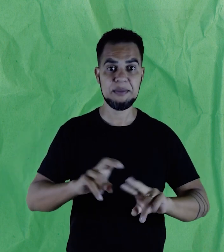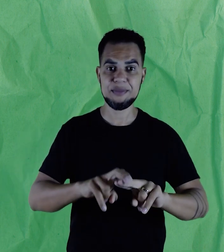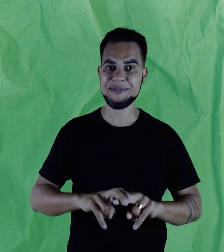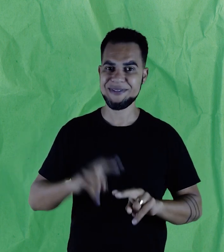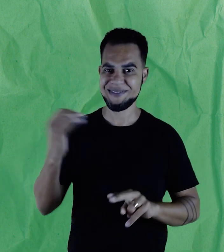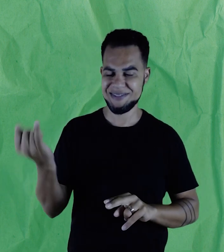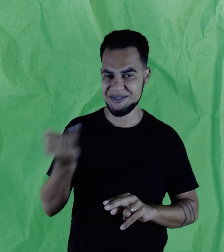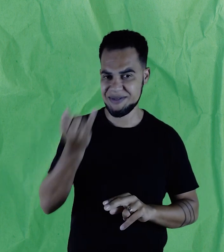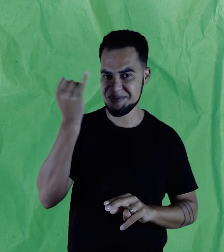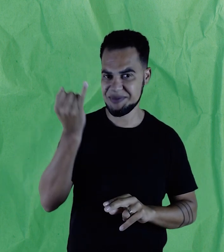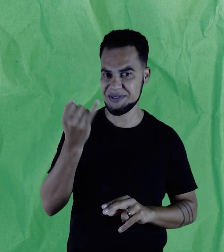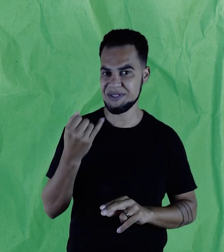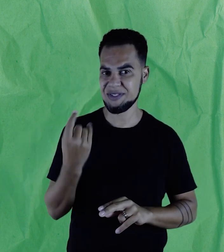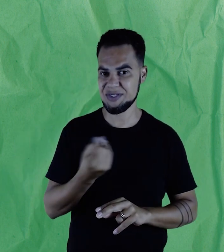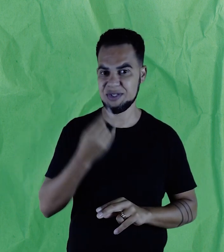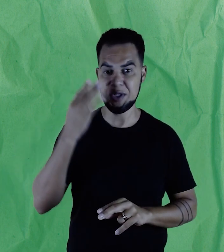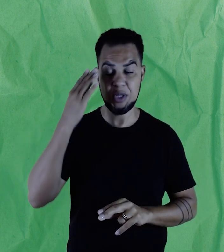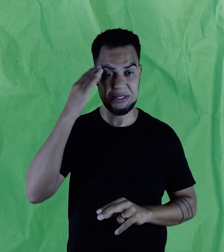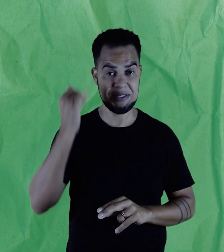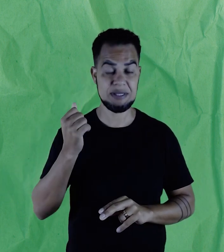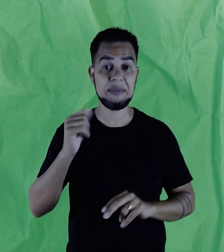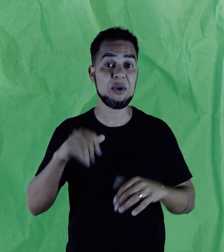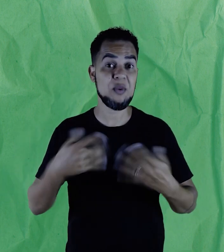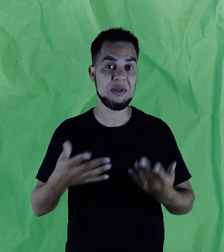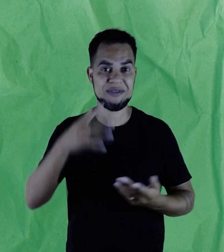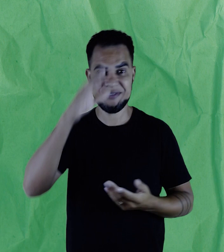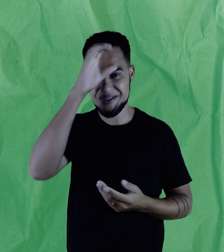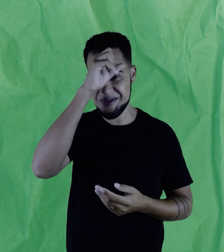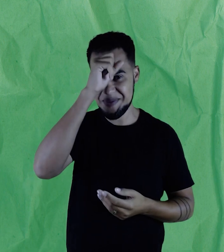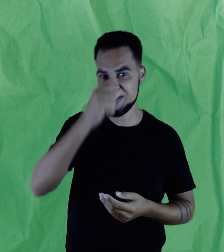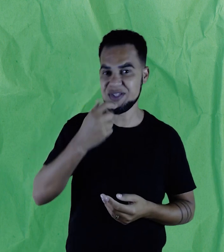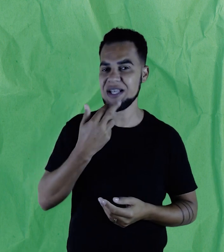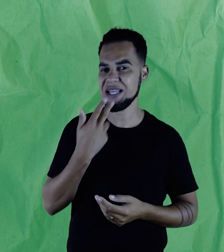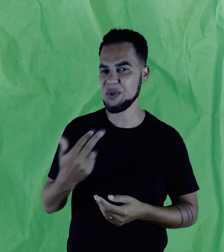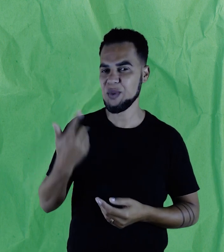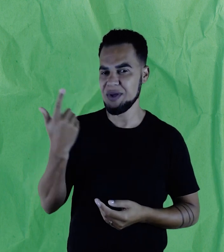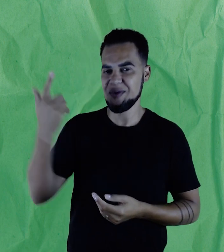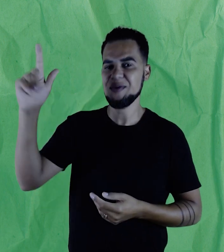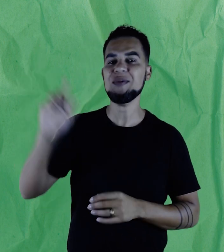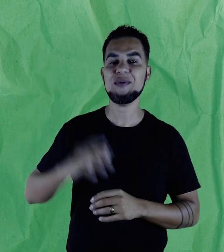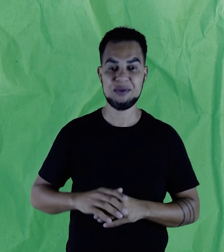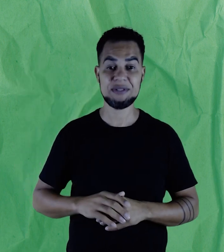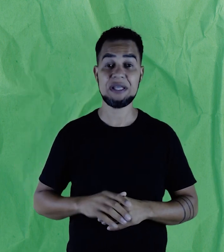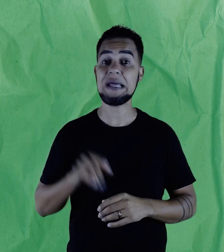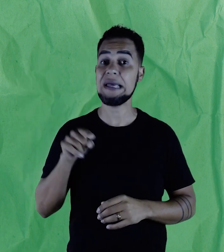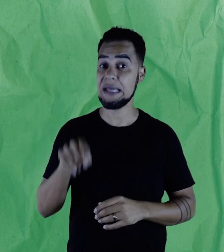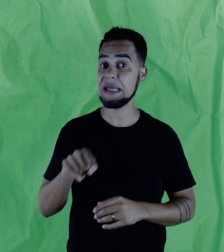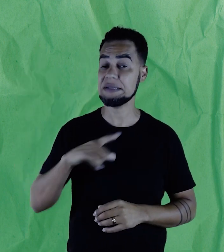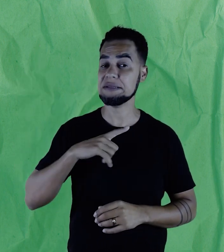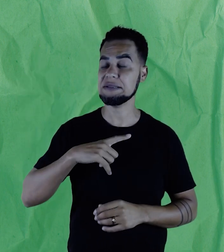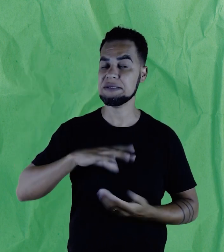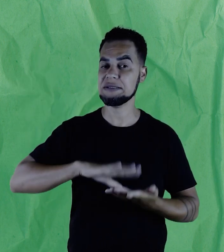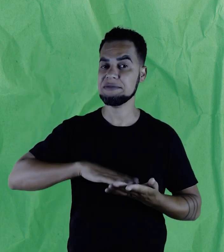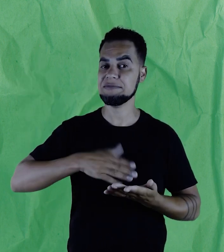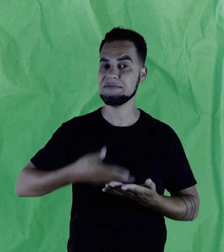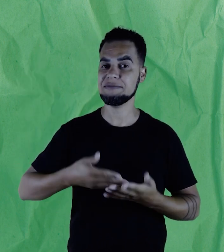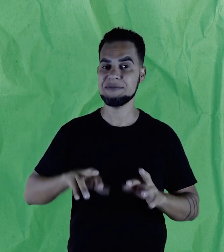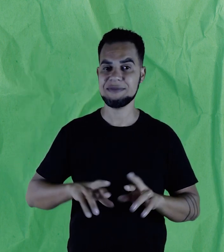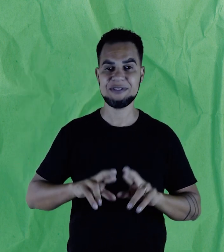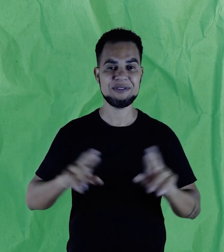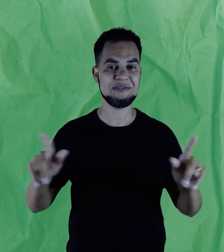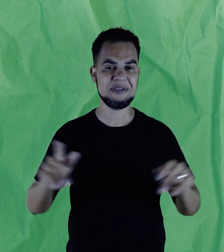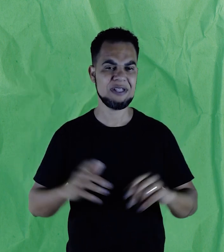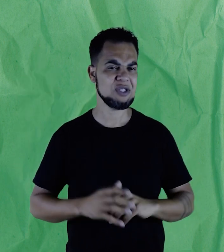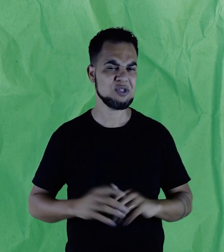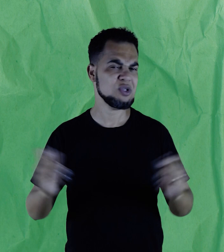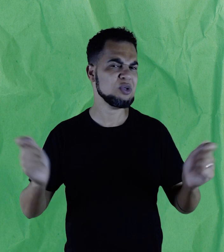quando aprende principalmente o idioma estrangeiro, que o sentido conotativo ele tem interpretações diferentes. Não dá para a